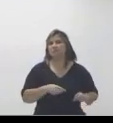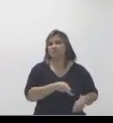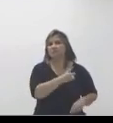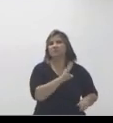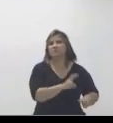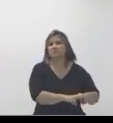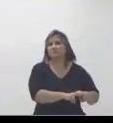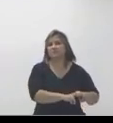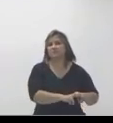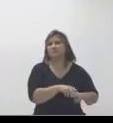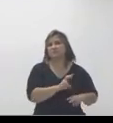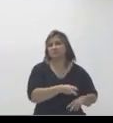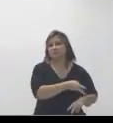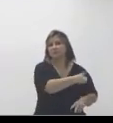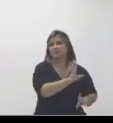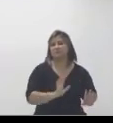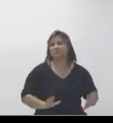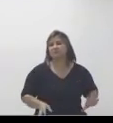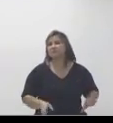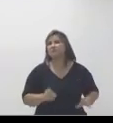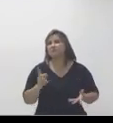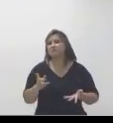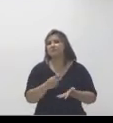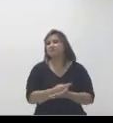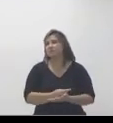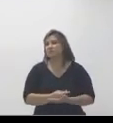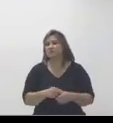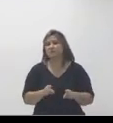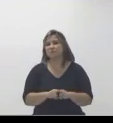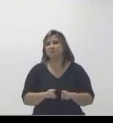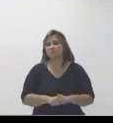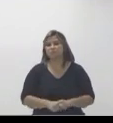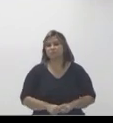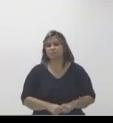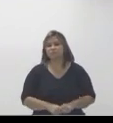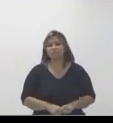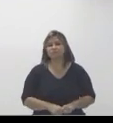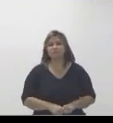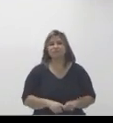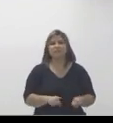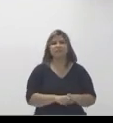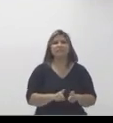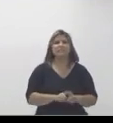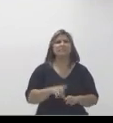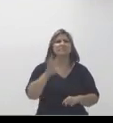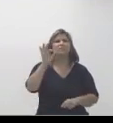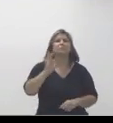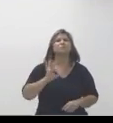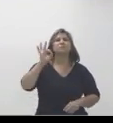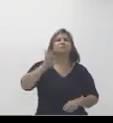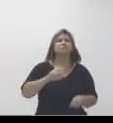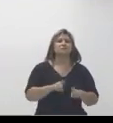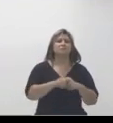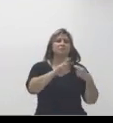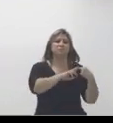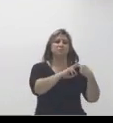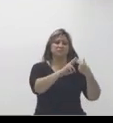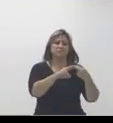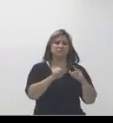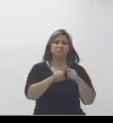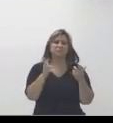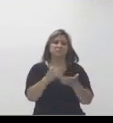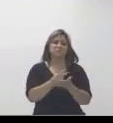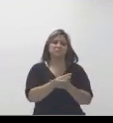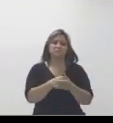eterna nos manicômios judiciais os casos além de compor aí um alto percentual eles são responsáveis pelas